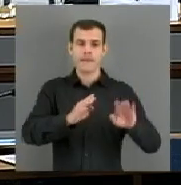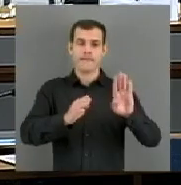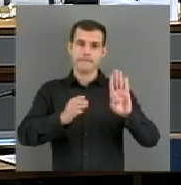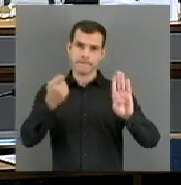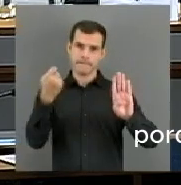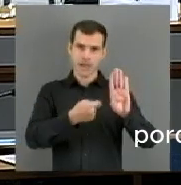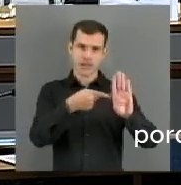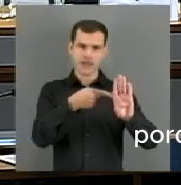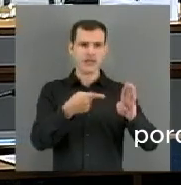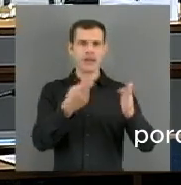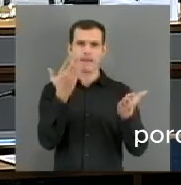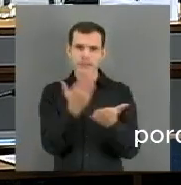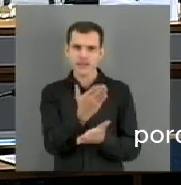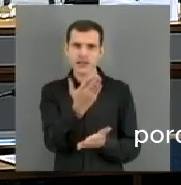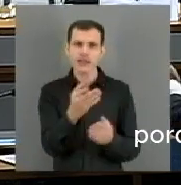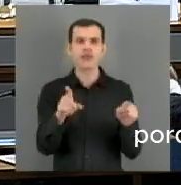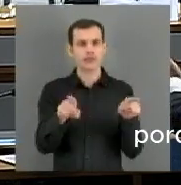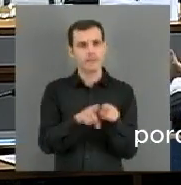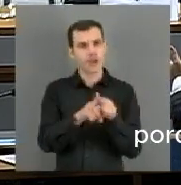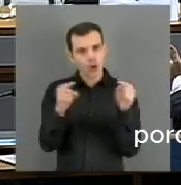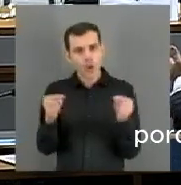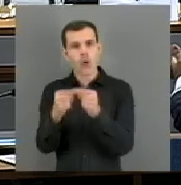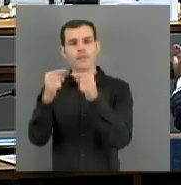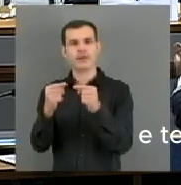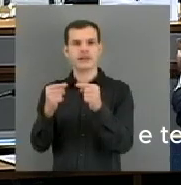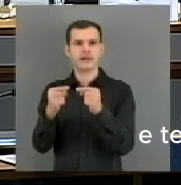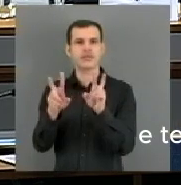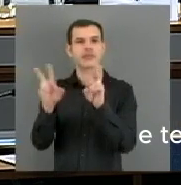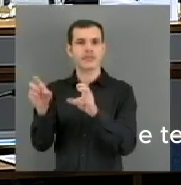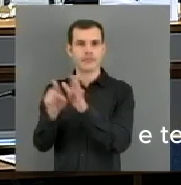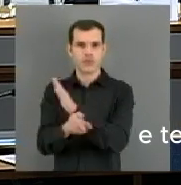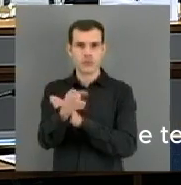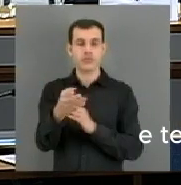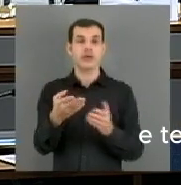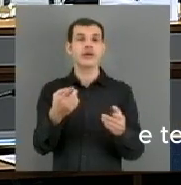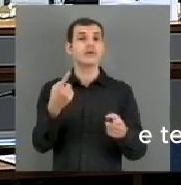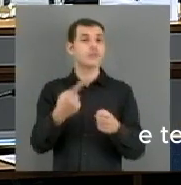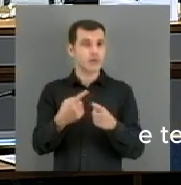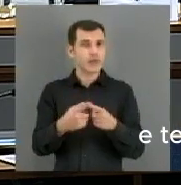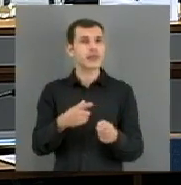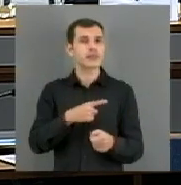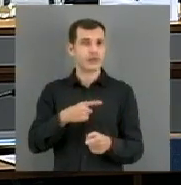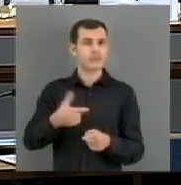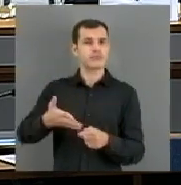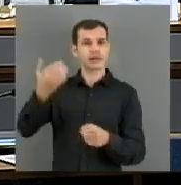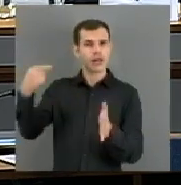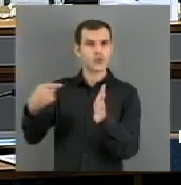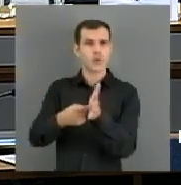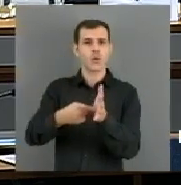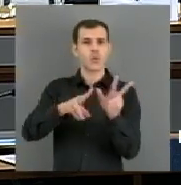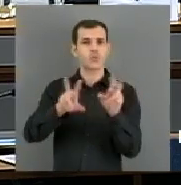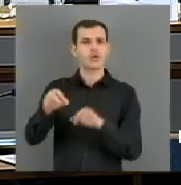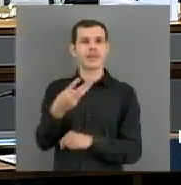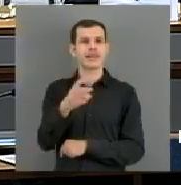também, porque, curiosamente, foi rápida a aprovação dela e teve uma denúncia de propina de 35 milhões. Nós